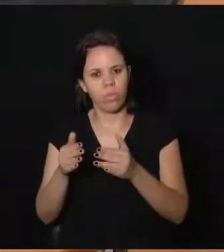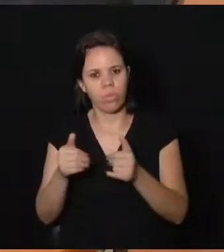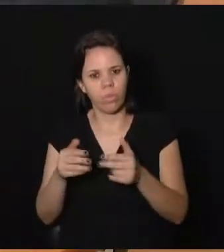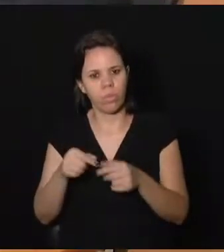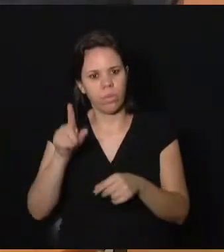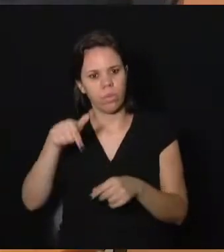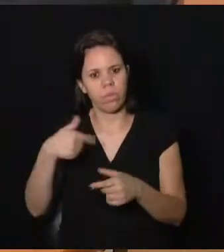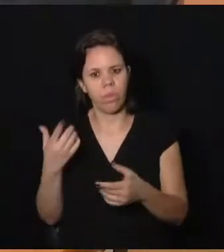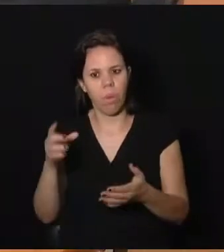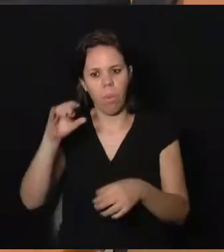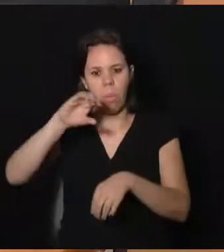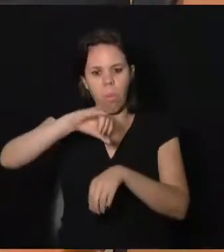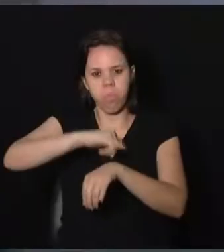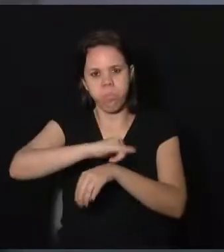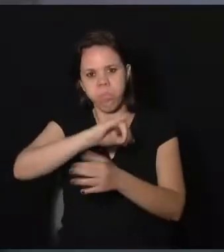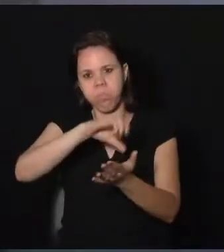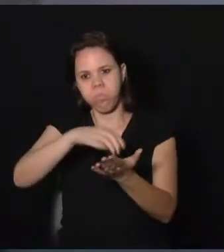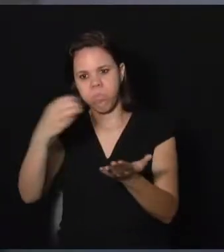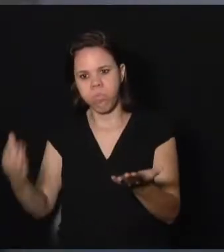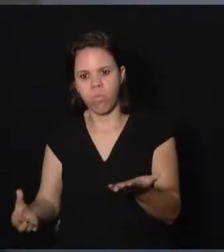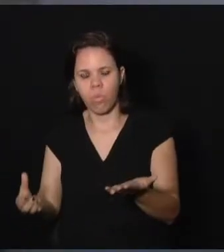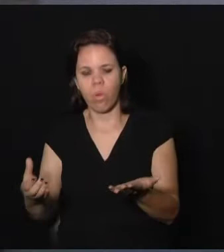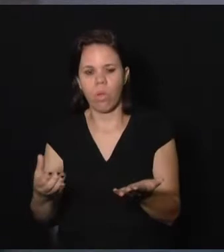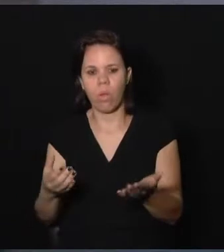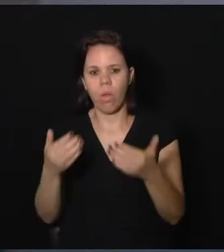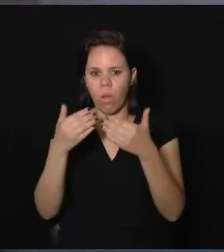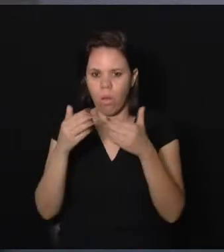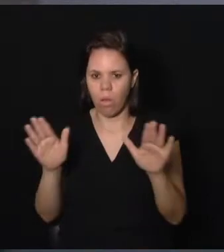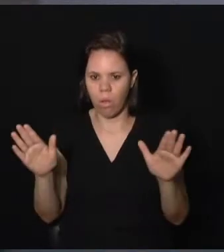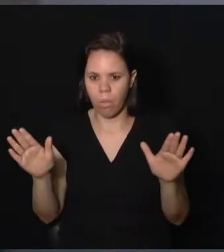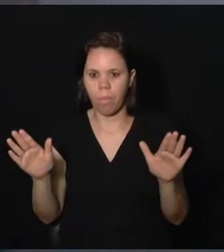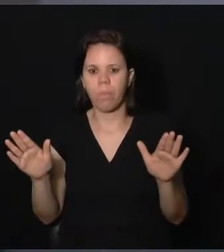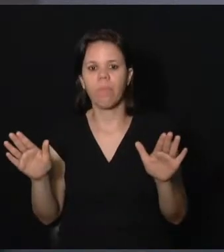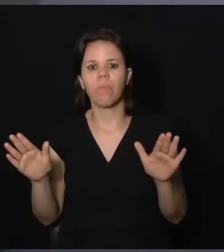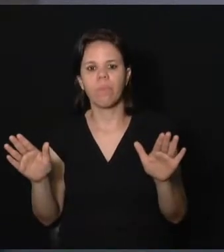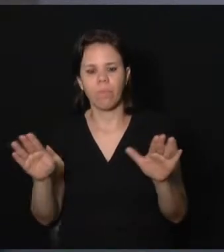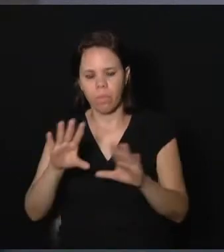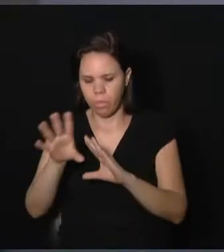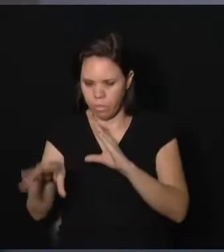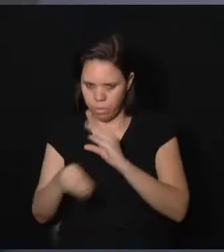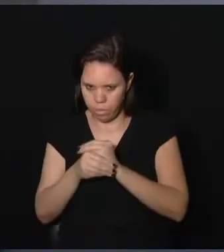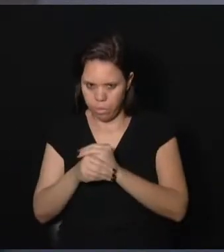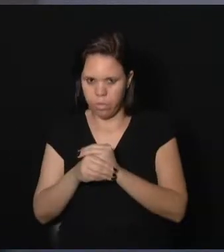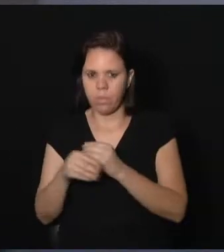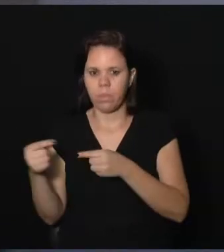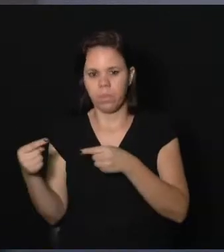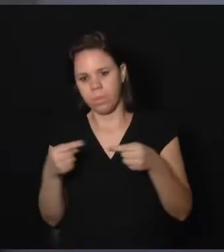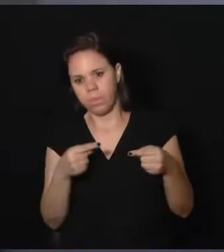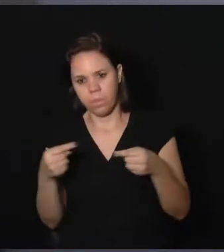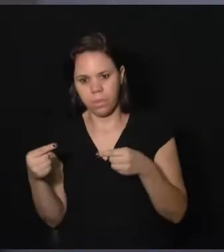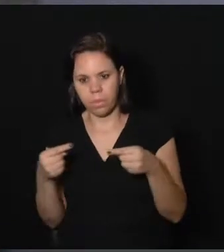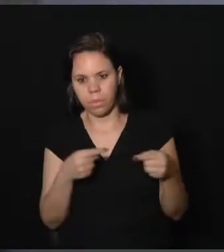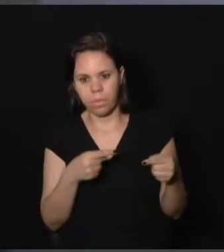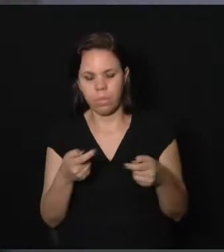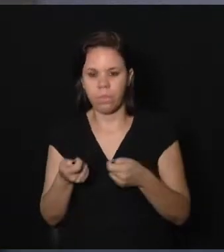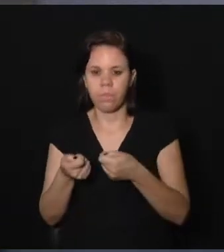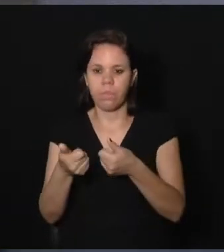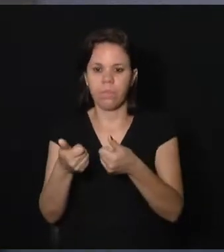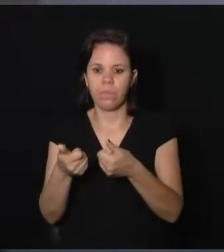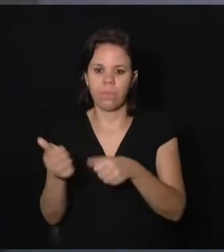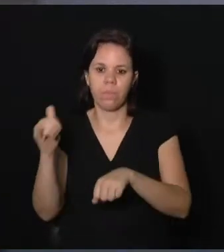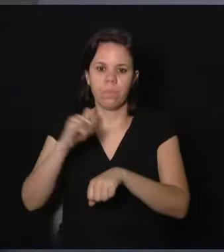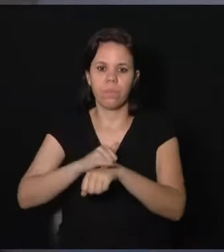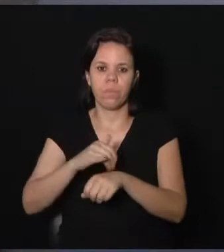acho que Viracopos está muito aberto a incrementar essa competitividade, é benéfica para o